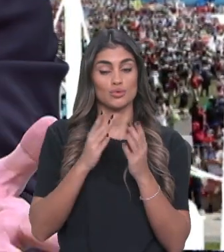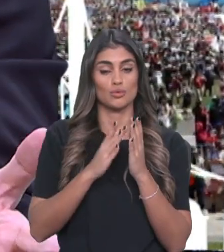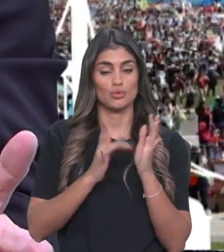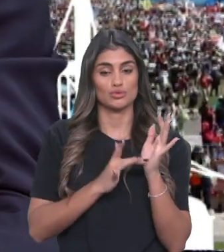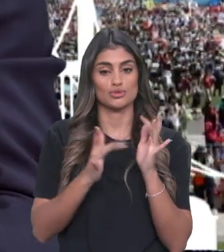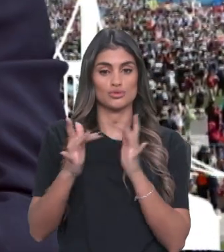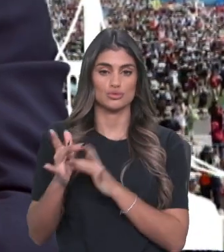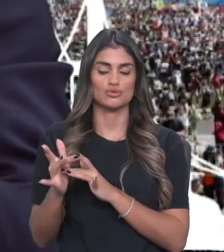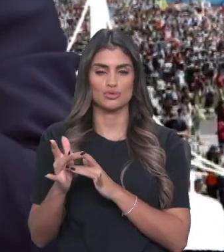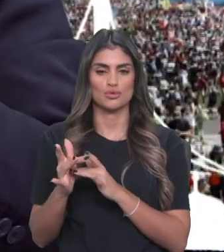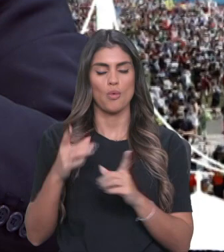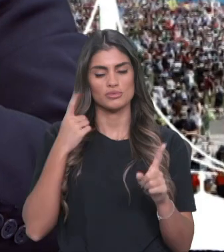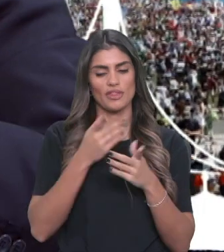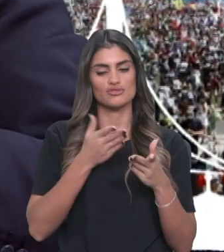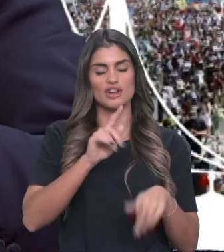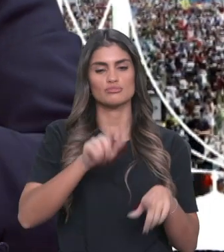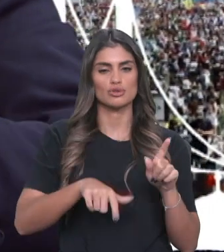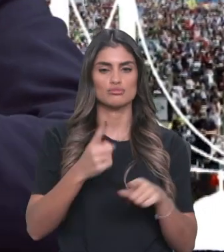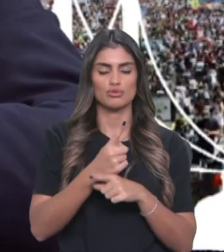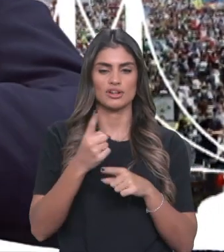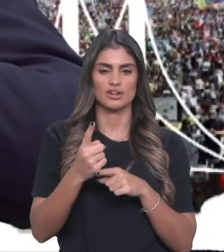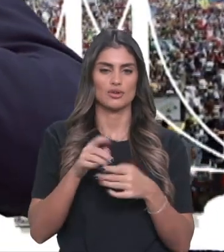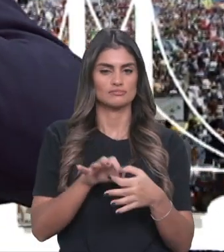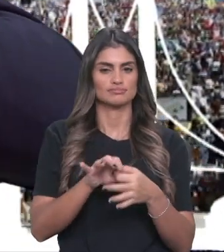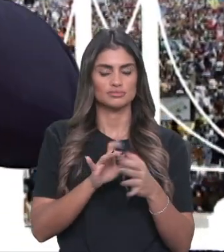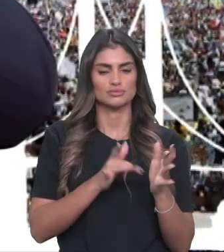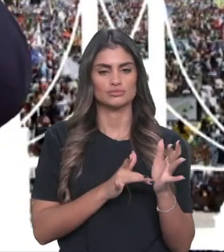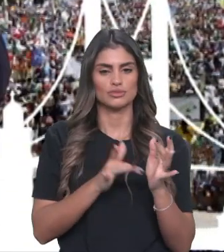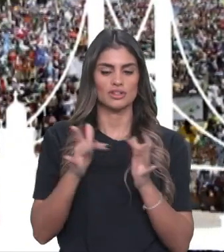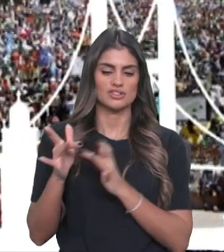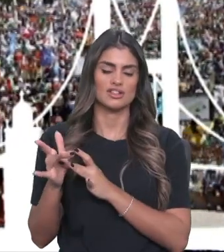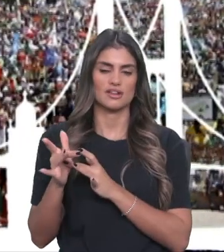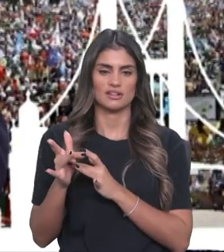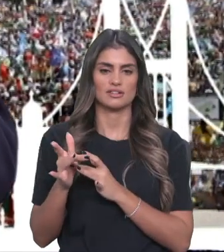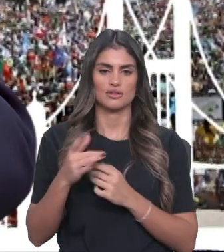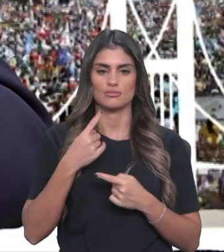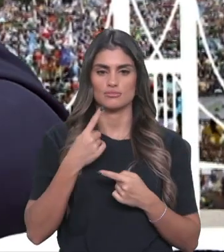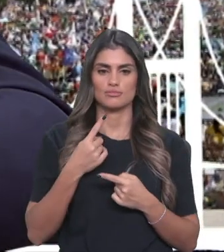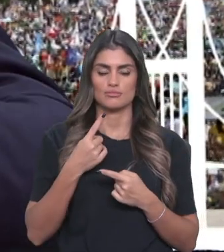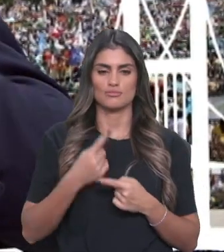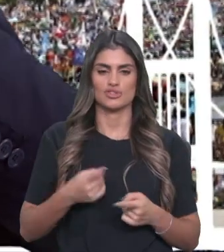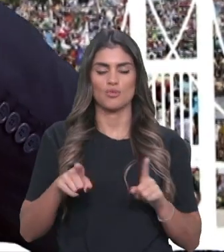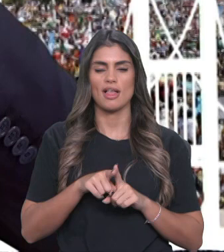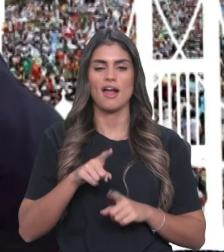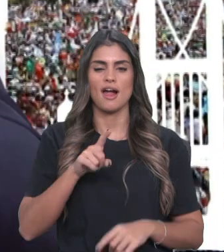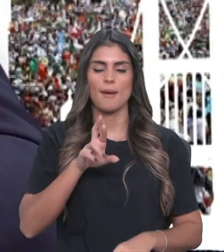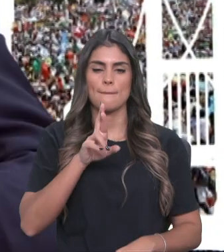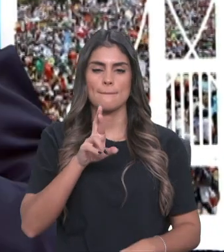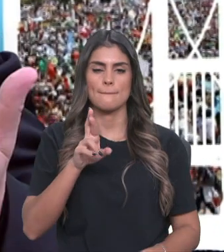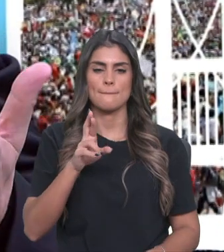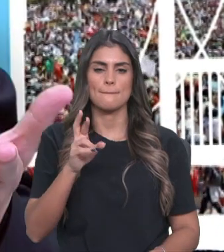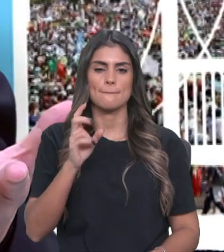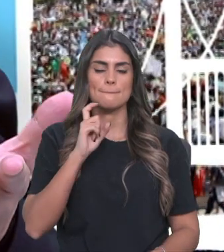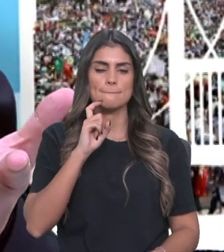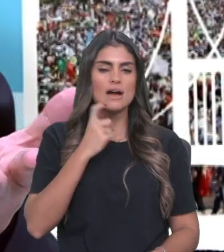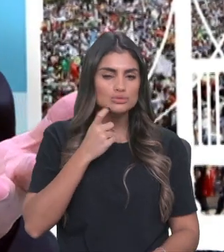serviço dos irmãos, porque a Eucaristia é esse tal sinal da Páscoa. Mesmo o texto de base do